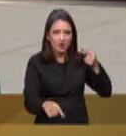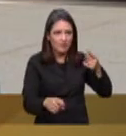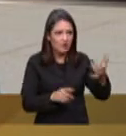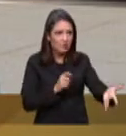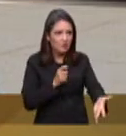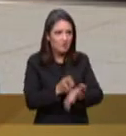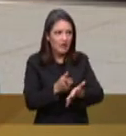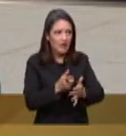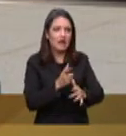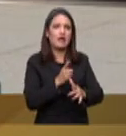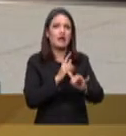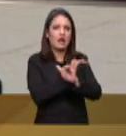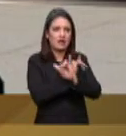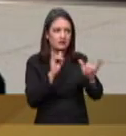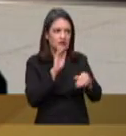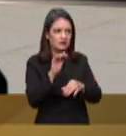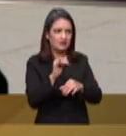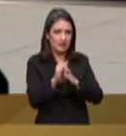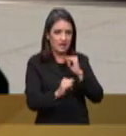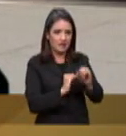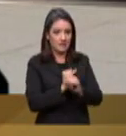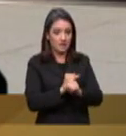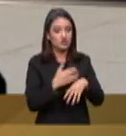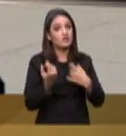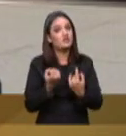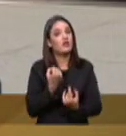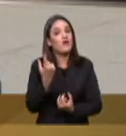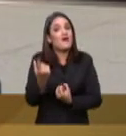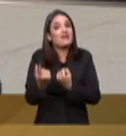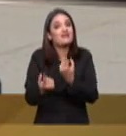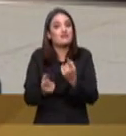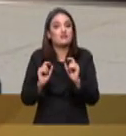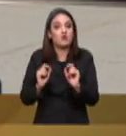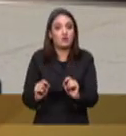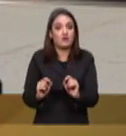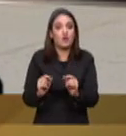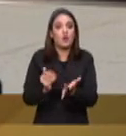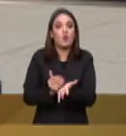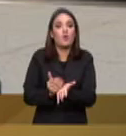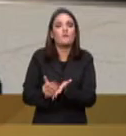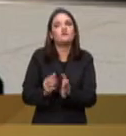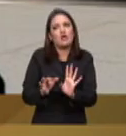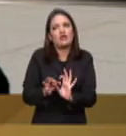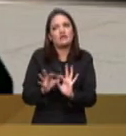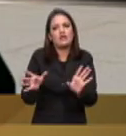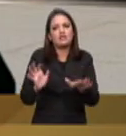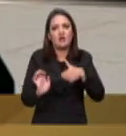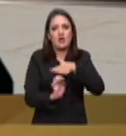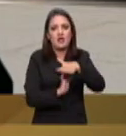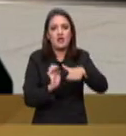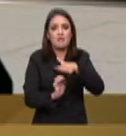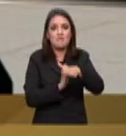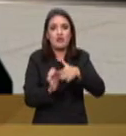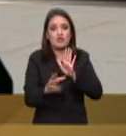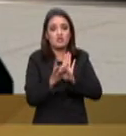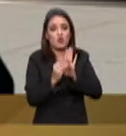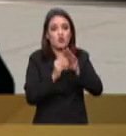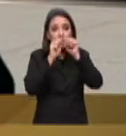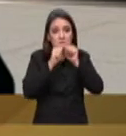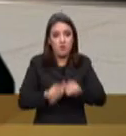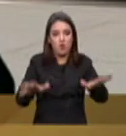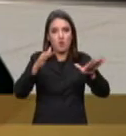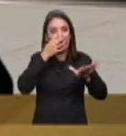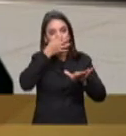paga na internet. O artigo 57C da Lei das Eleições passou a permitir um impulsionamento de conteúdos de